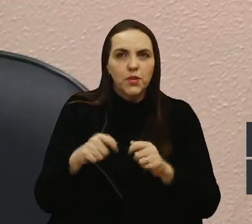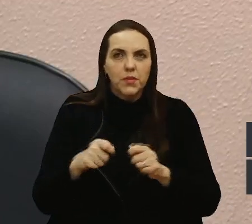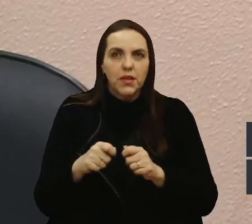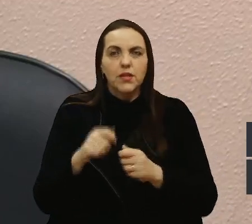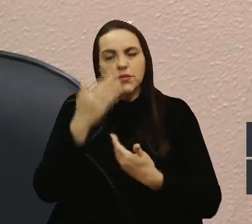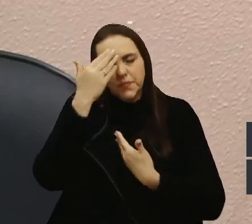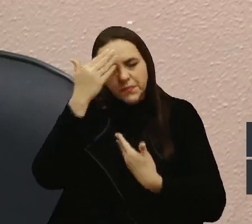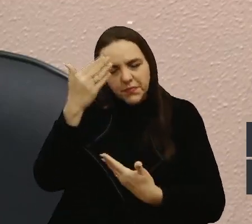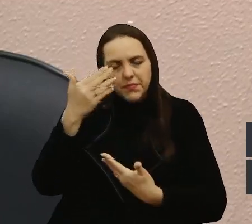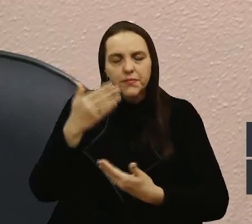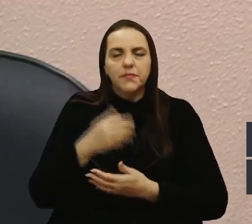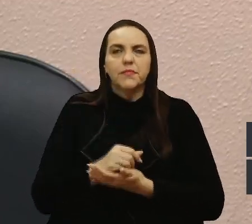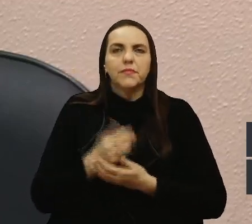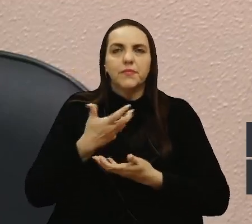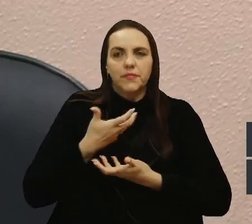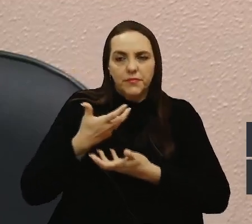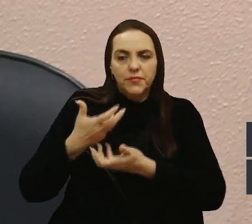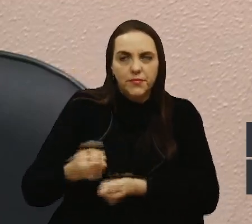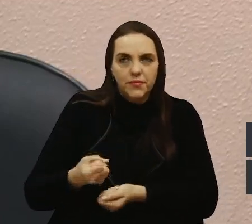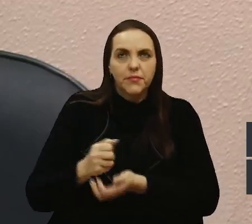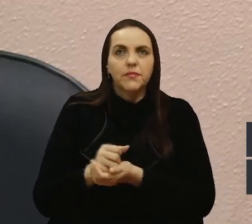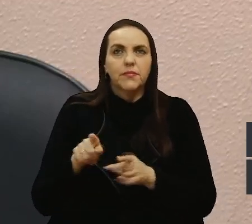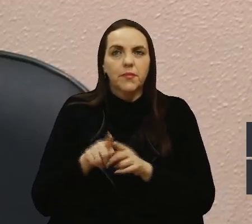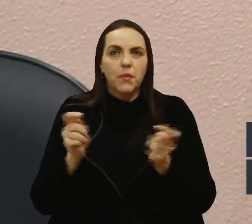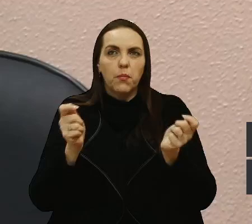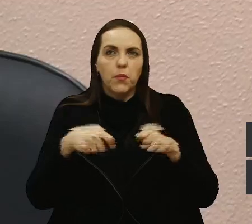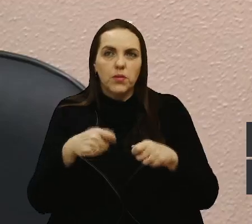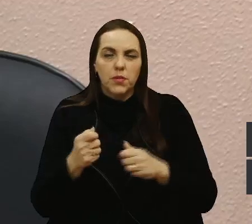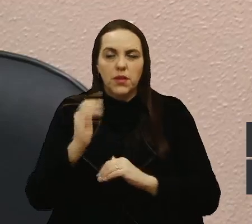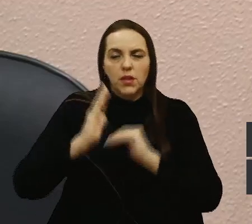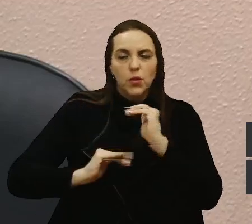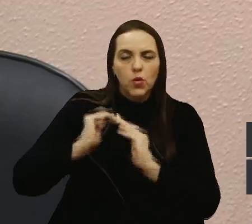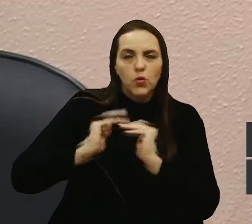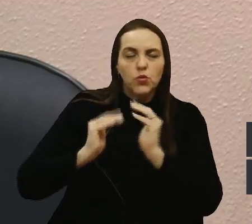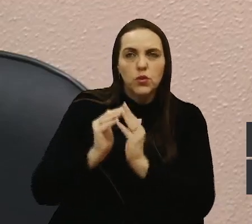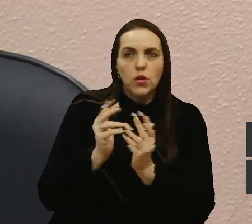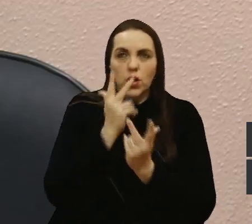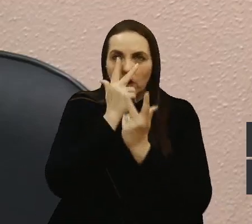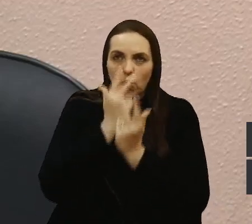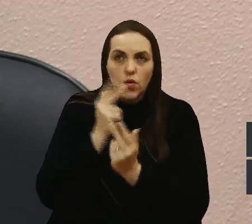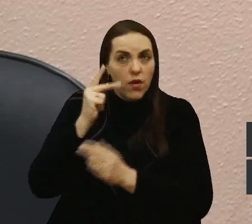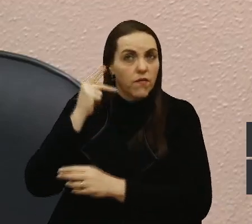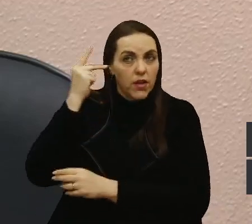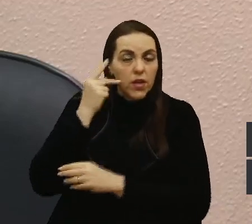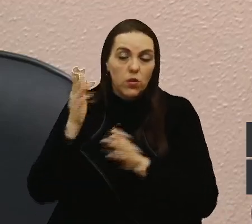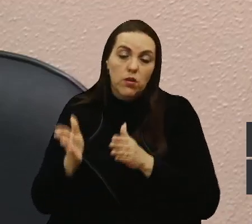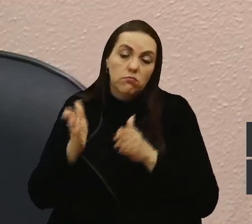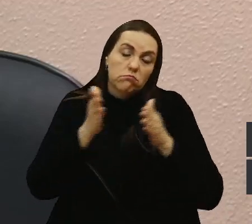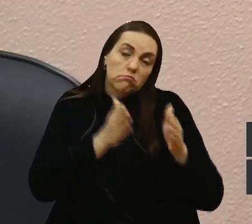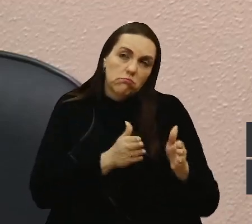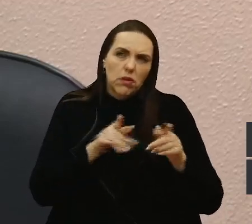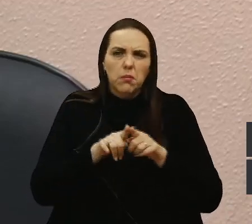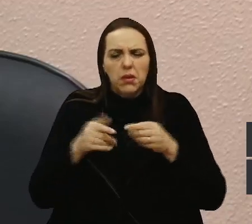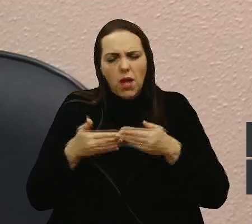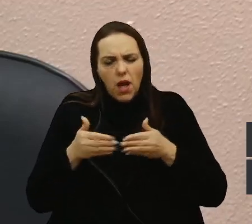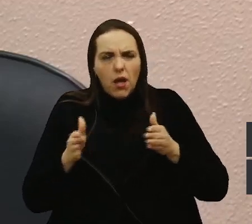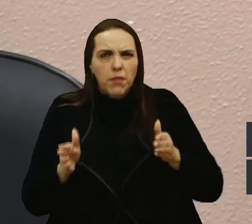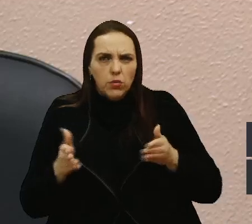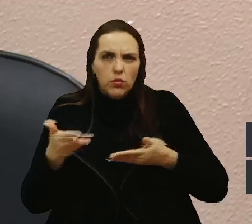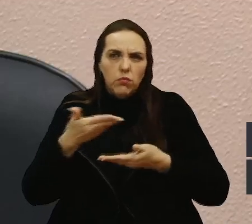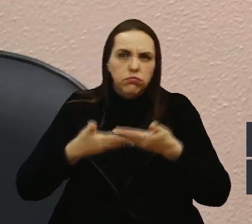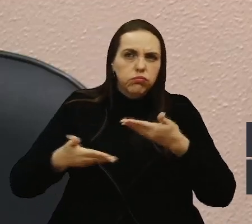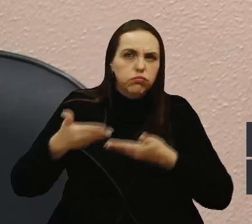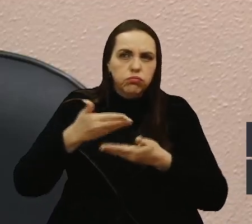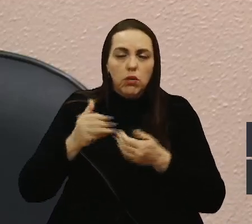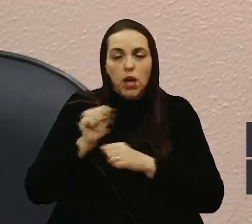agradecer pela recepção e gostaria de agradecer pela possibilidade de construção, mesmo sendo vereadora de oposição, quando a gente tem abertura, a gente com certeza